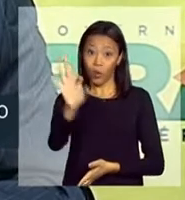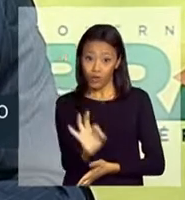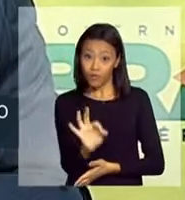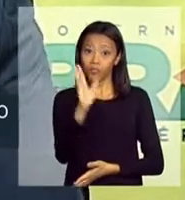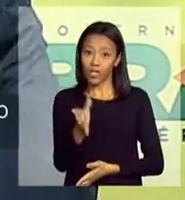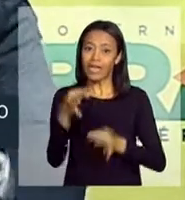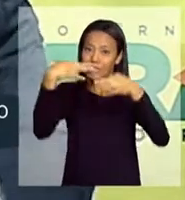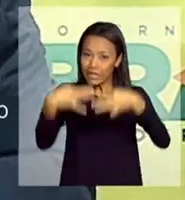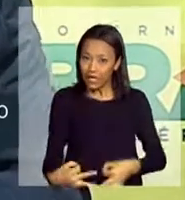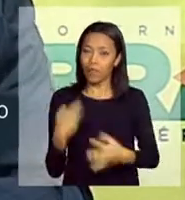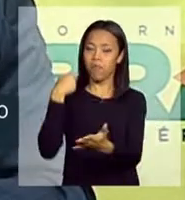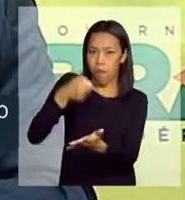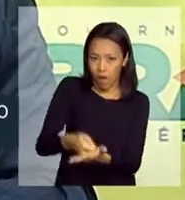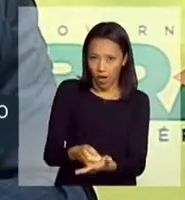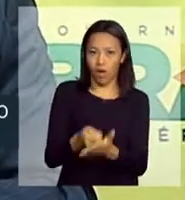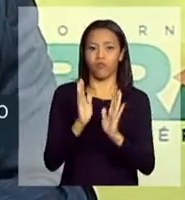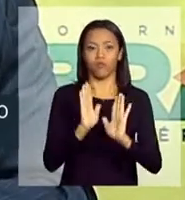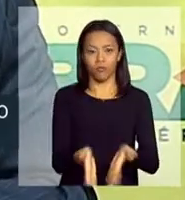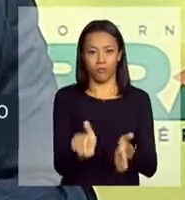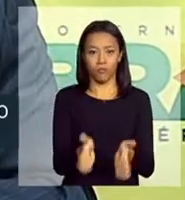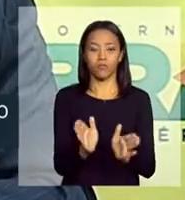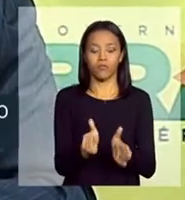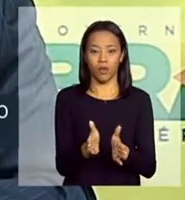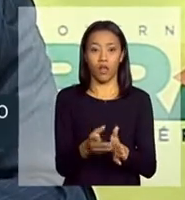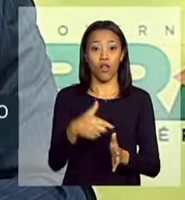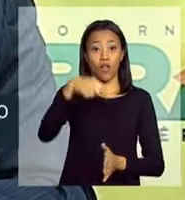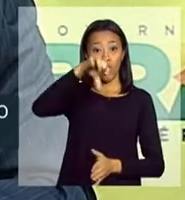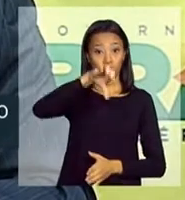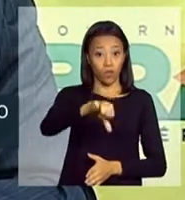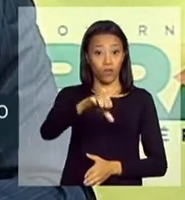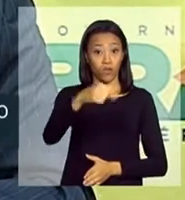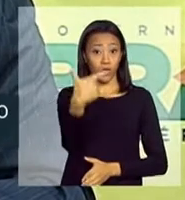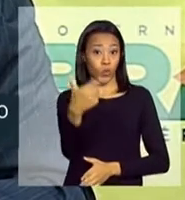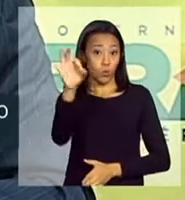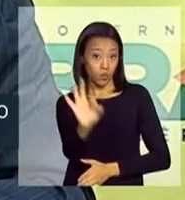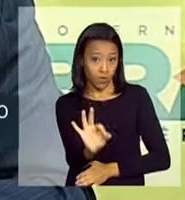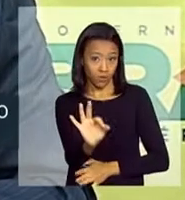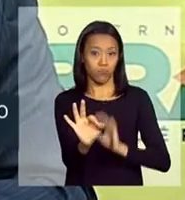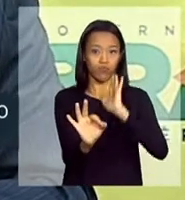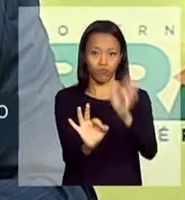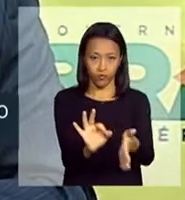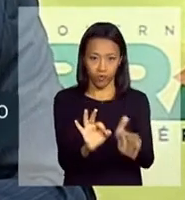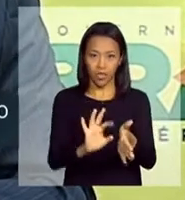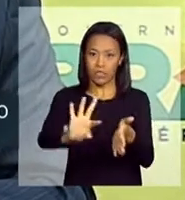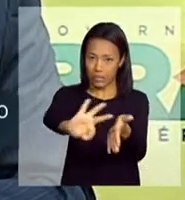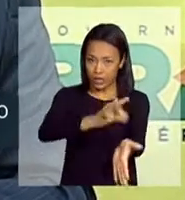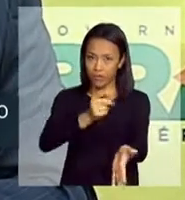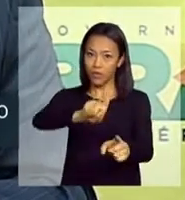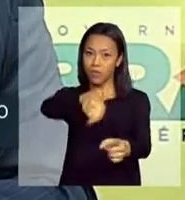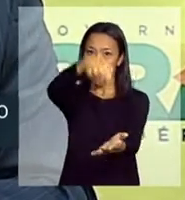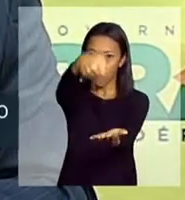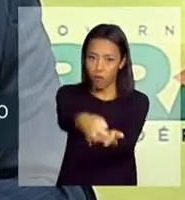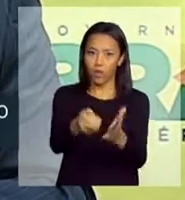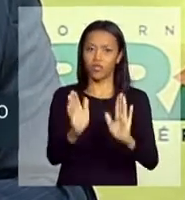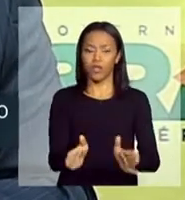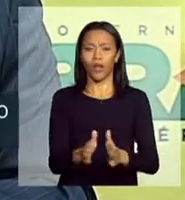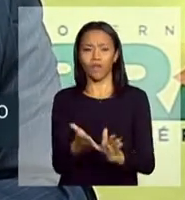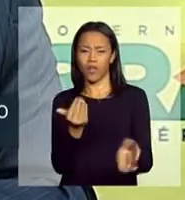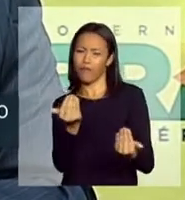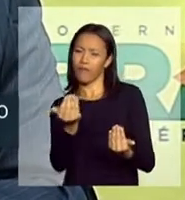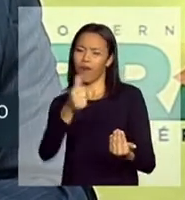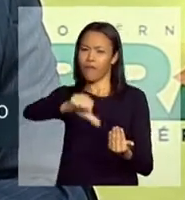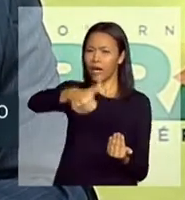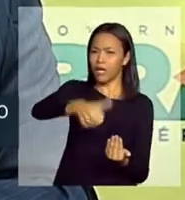se inscreveram confirmaram pagar e confirmaram noventa e dois por cento via variando e tom de